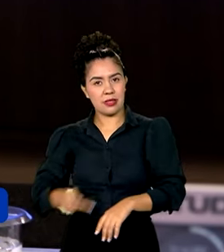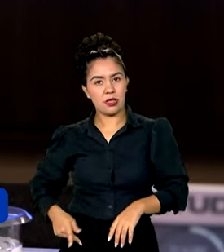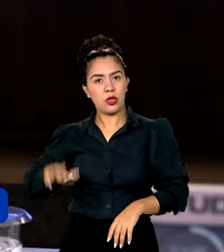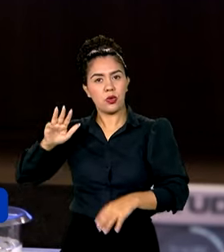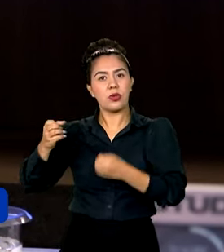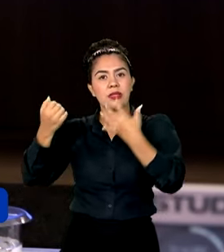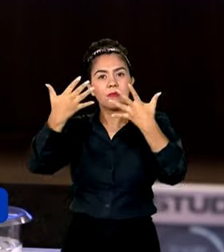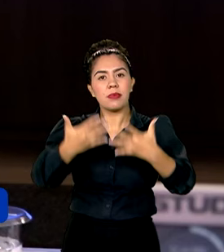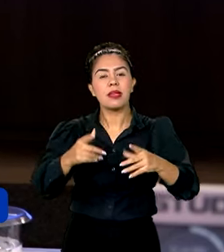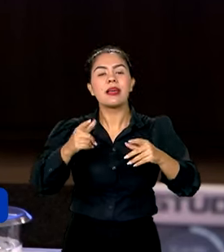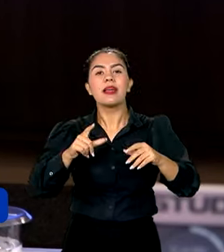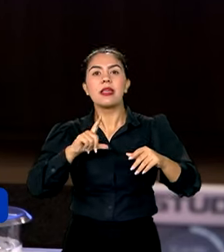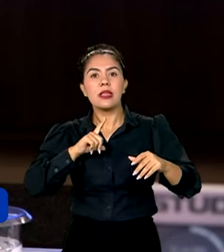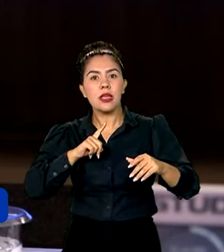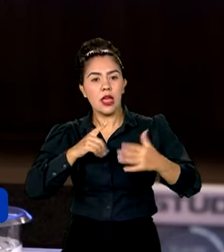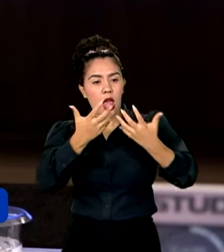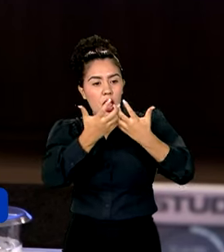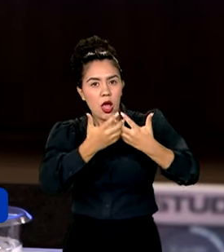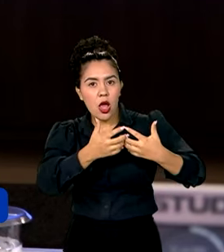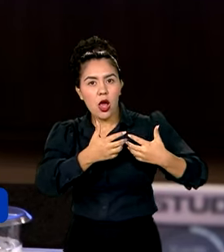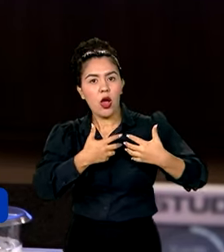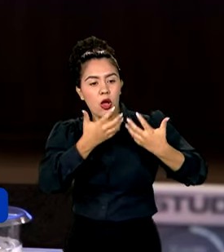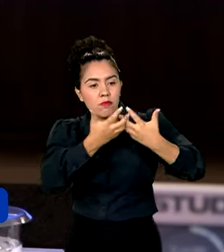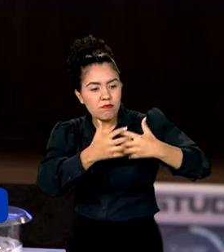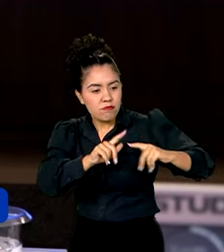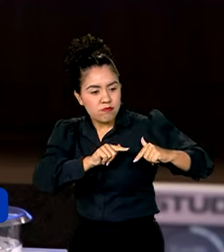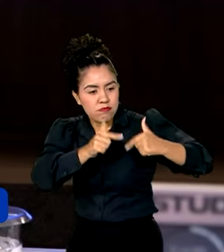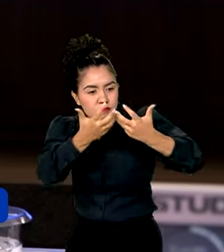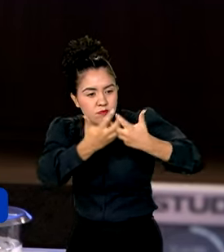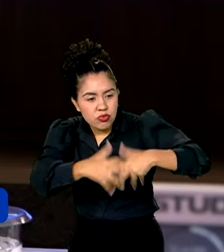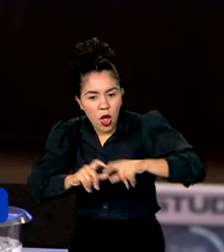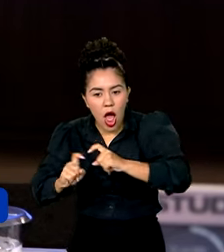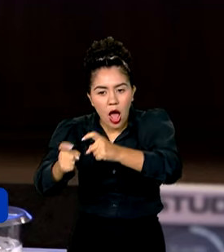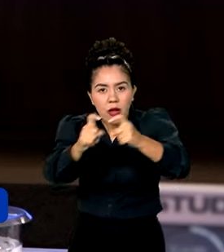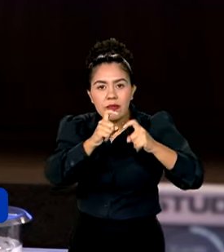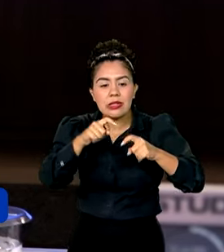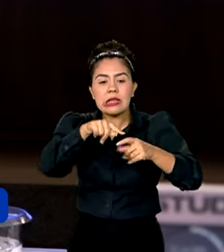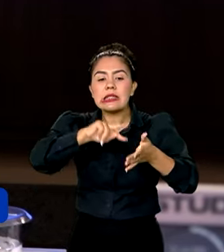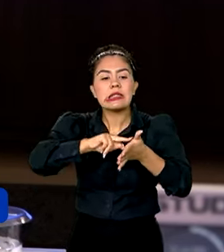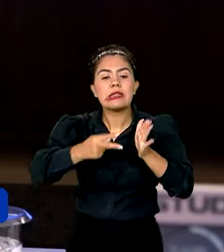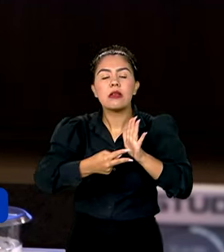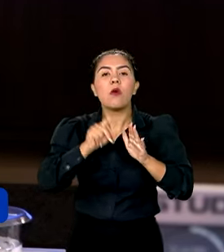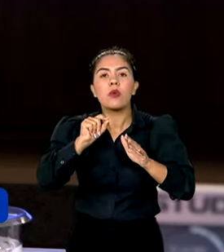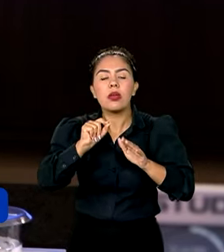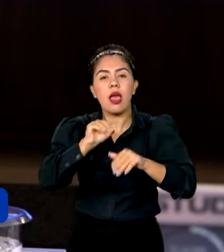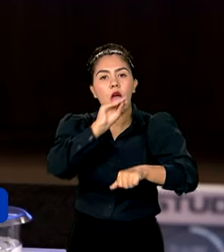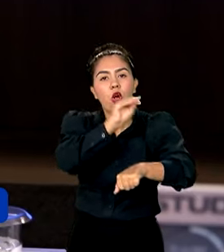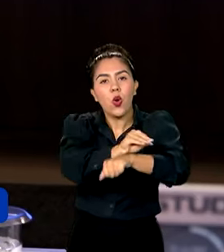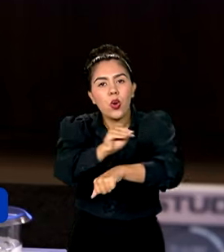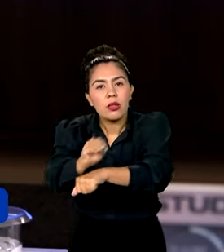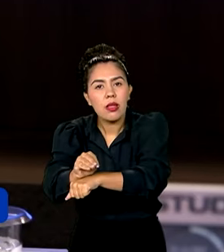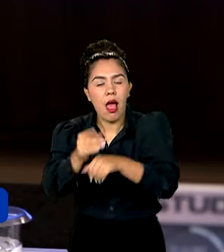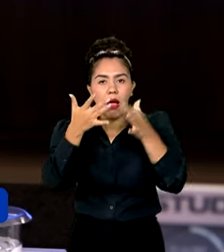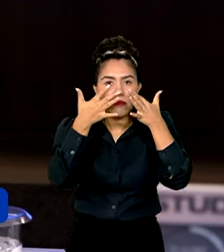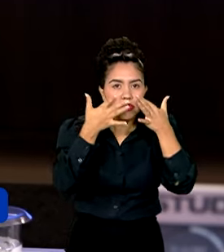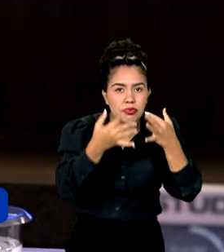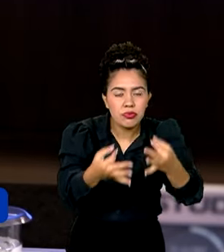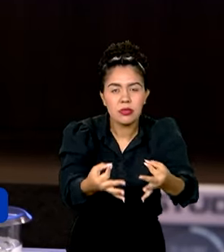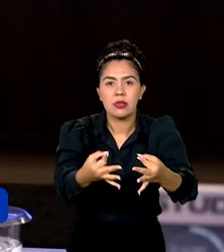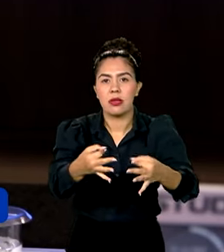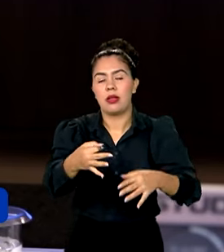governar é cuidar eh nós precisamos estar bem cuidados isso passa por uma atenção à saúde